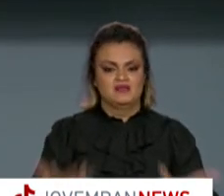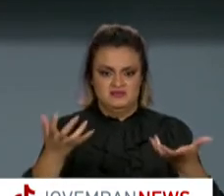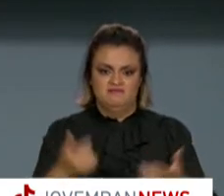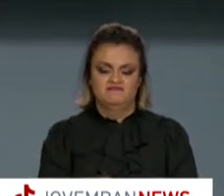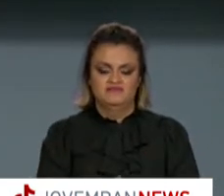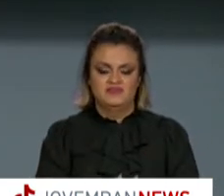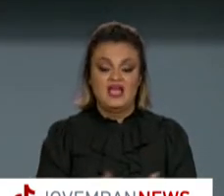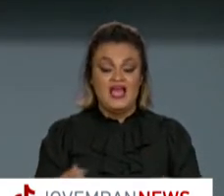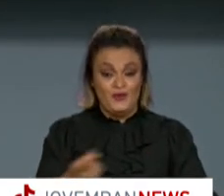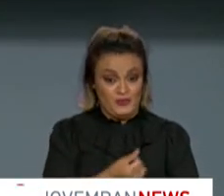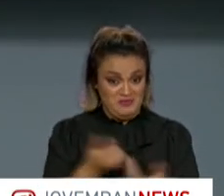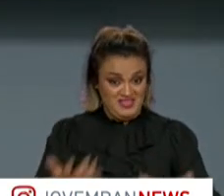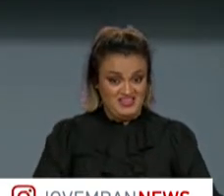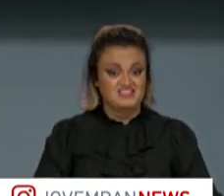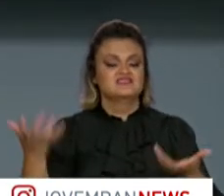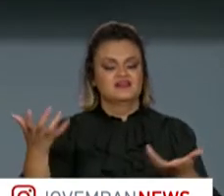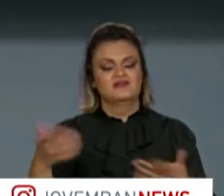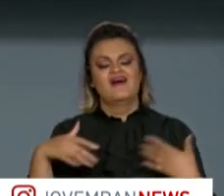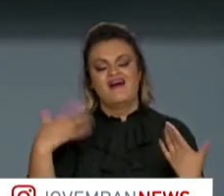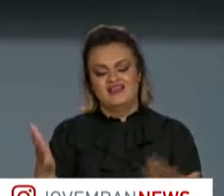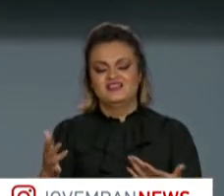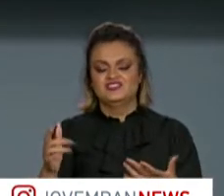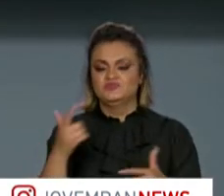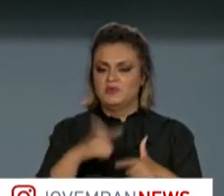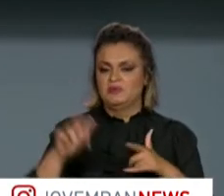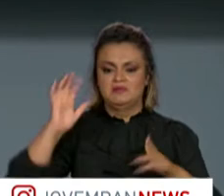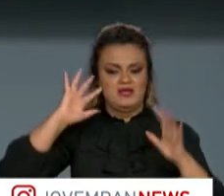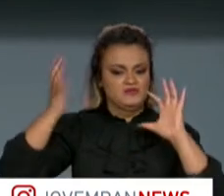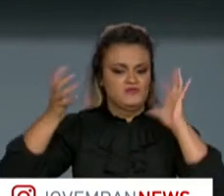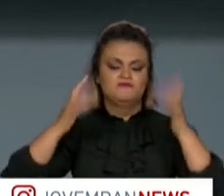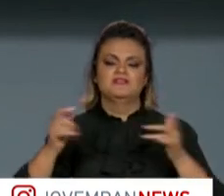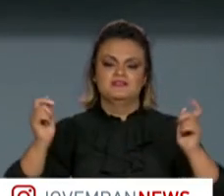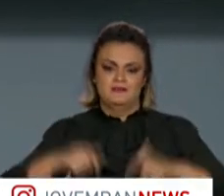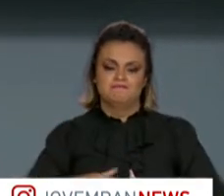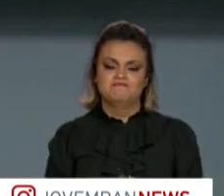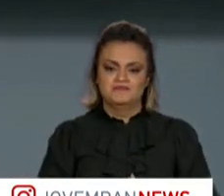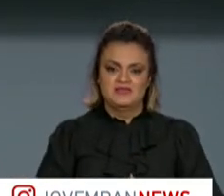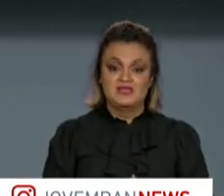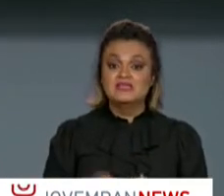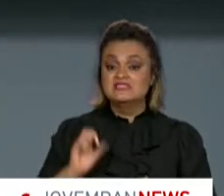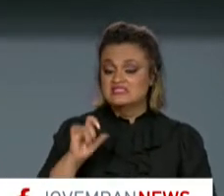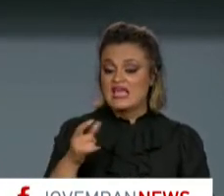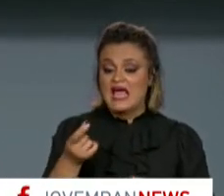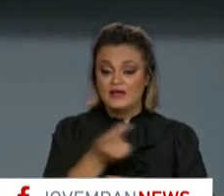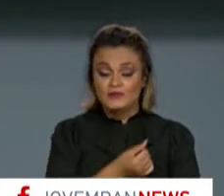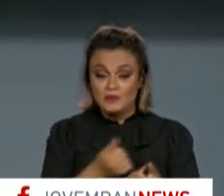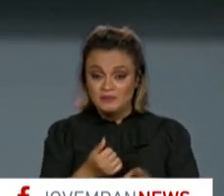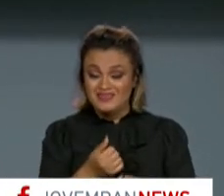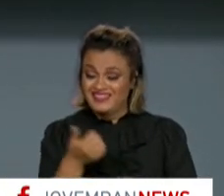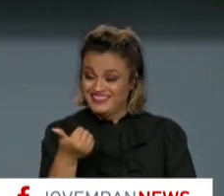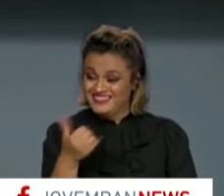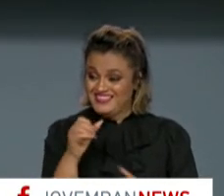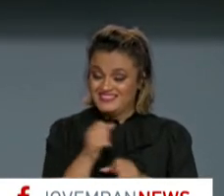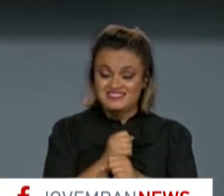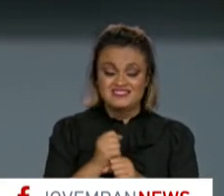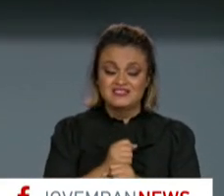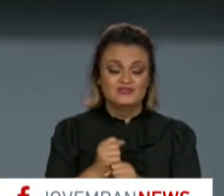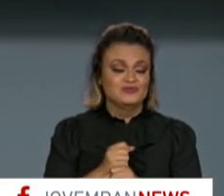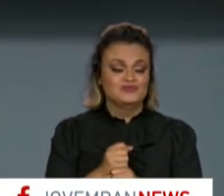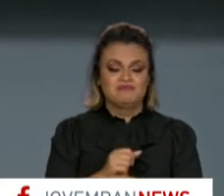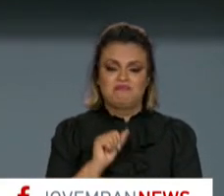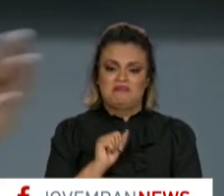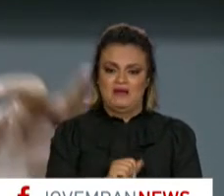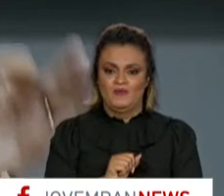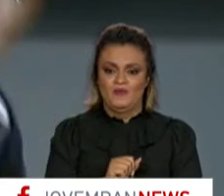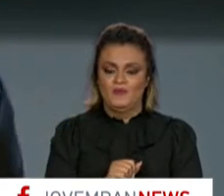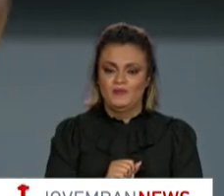a economia crescendo é que nós vamos resolver os problemas desse país. A economia está há 10 anos estagnada.